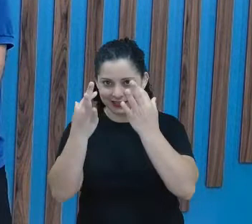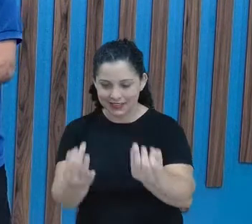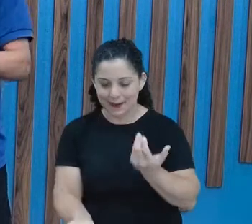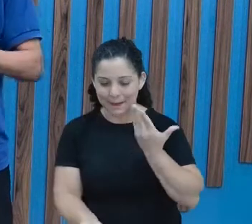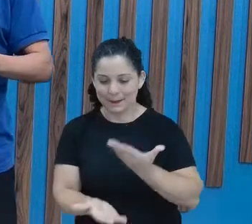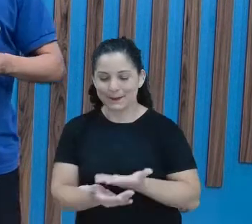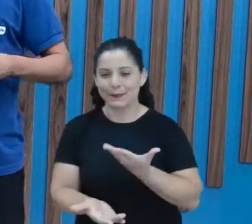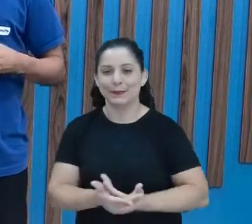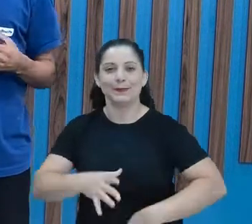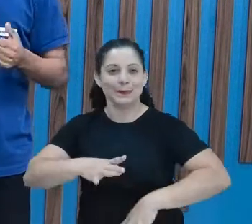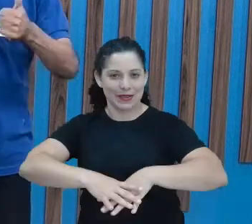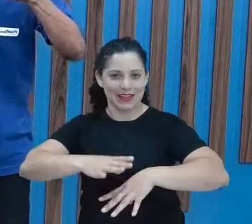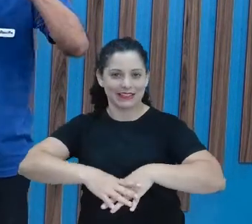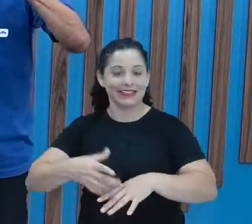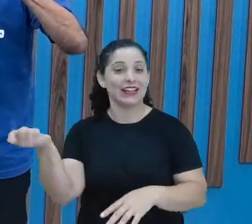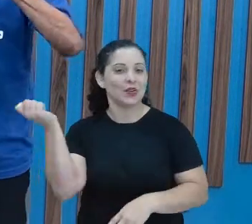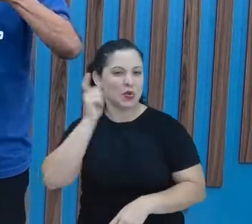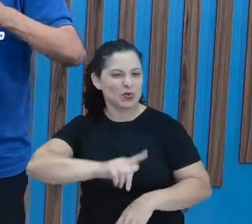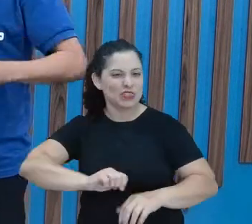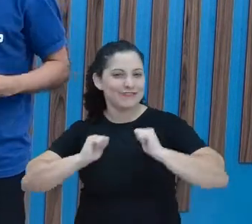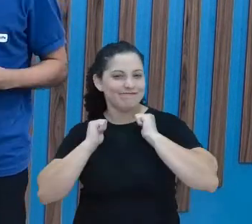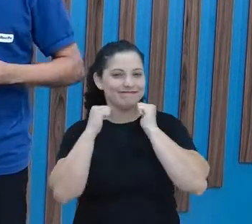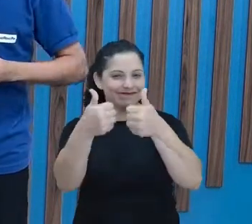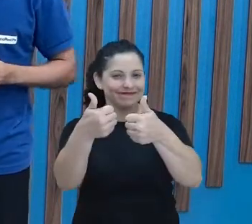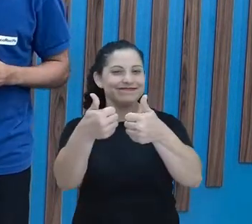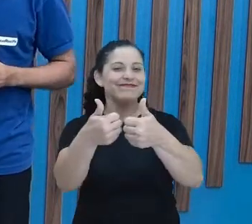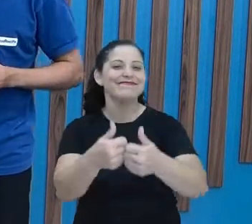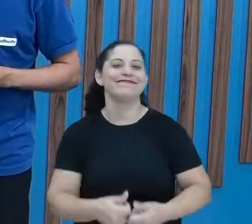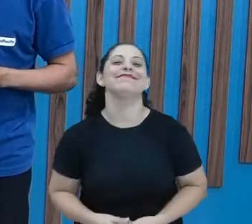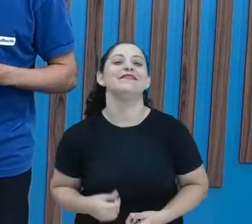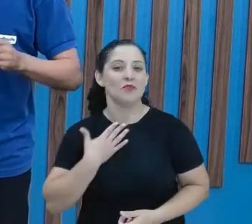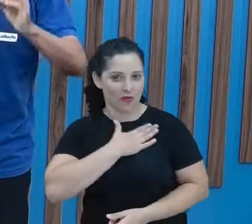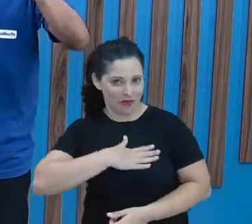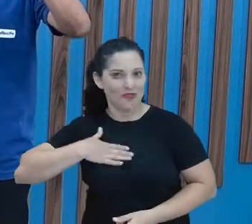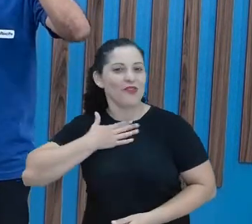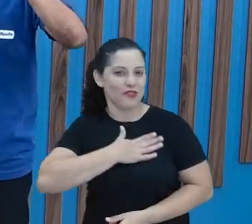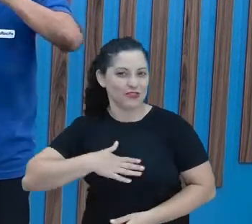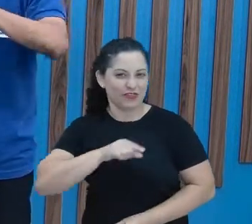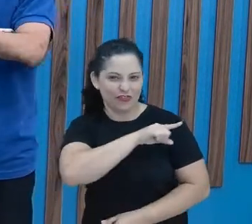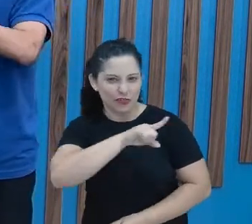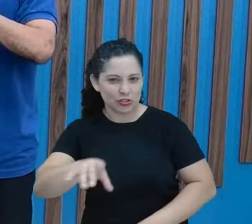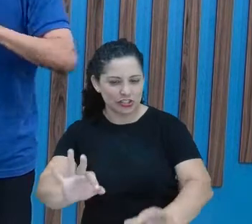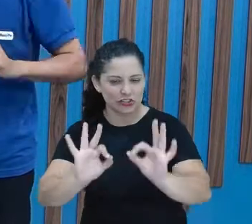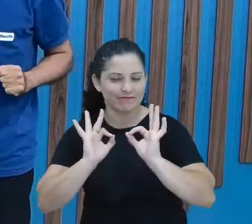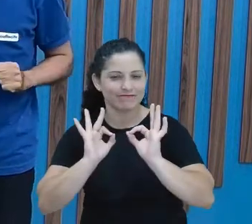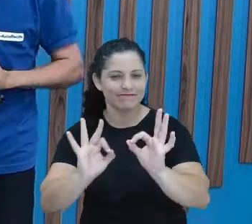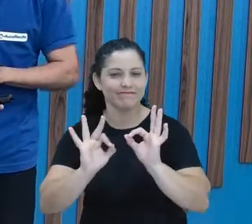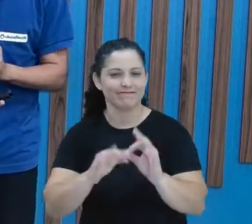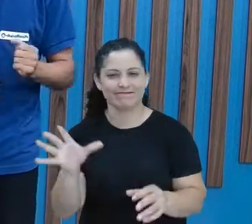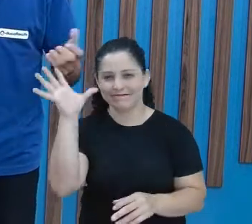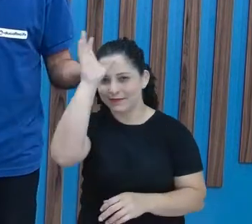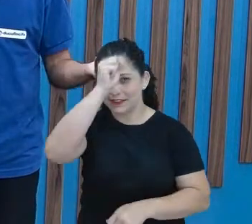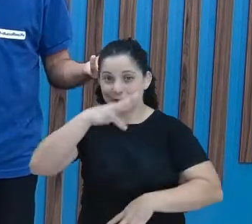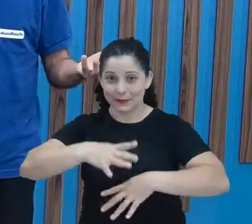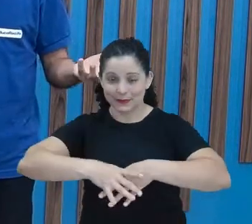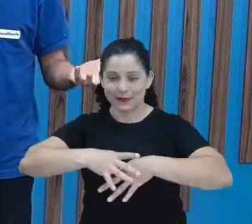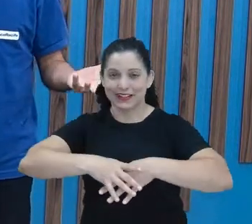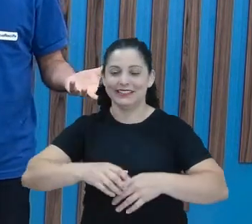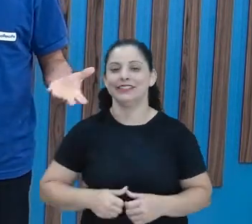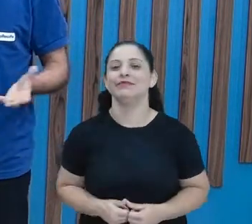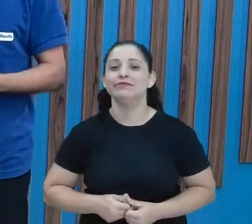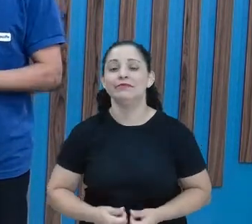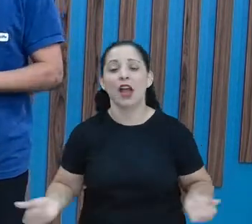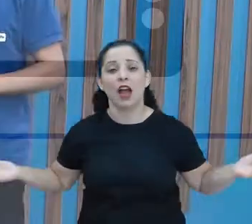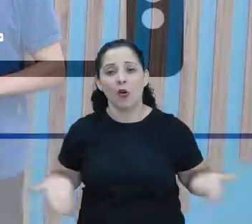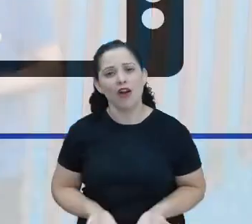matemática para poder conseguir estar, ó, daquele jeito que o Ricardinho gosta, afiadíssimo na matemática. Então, sem